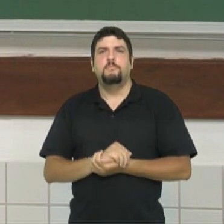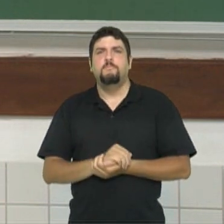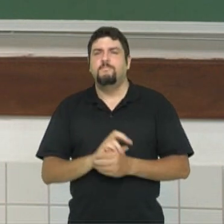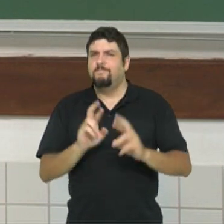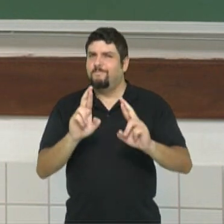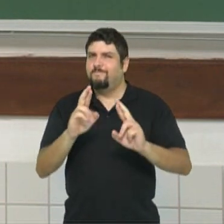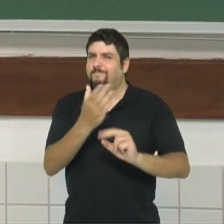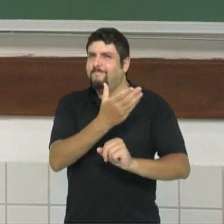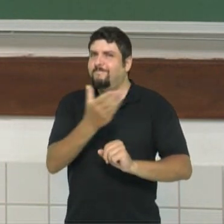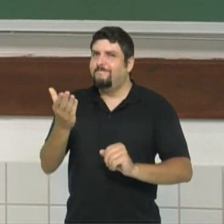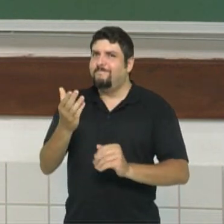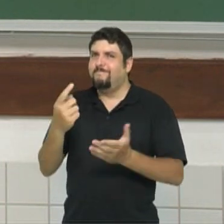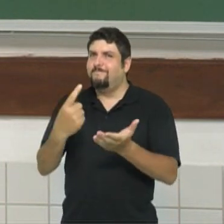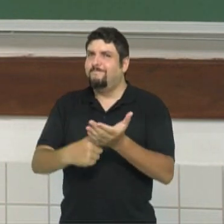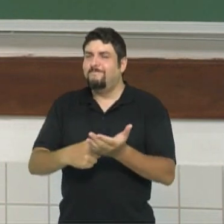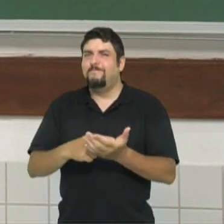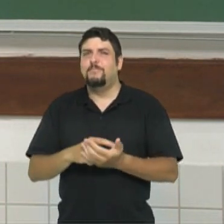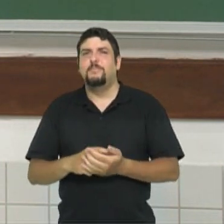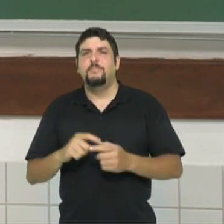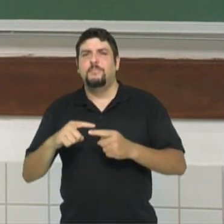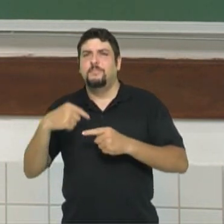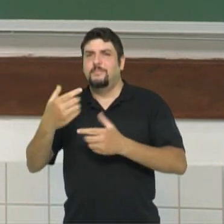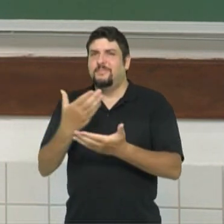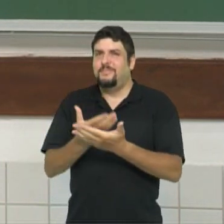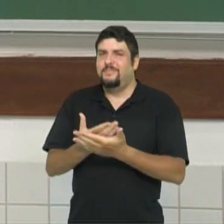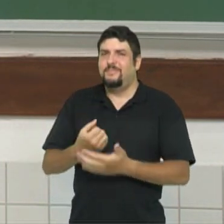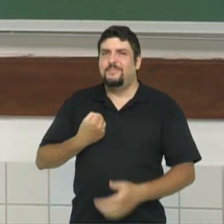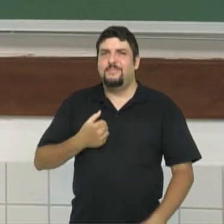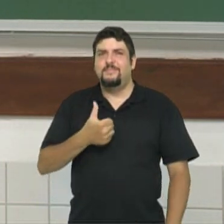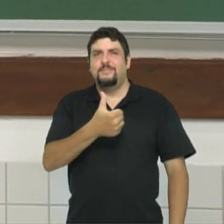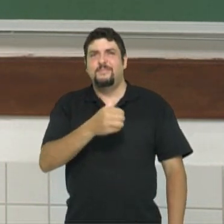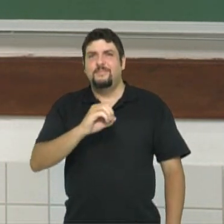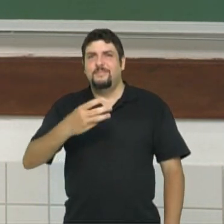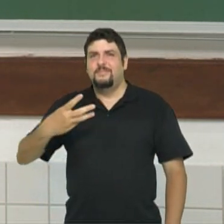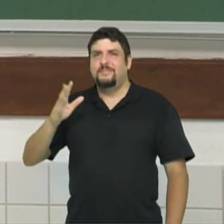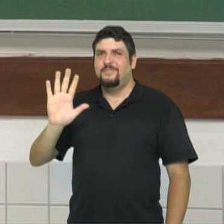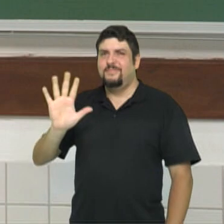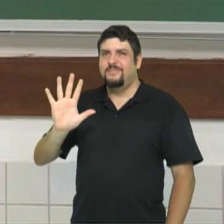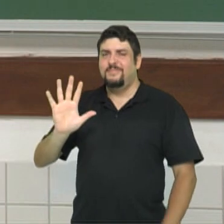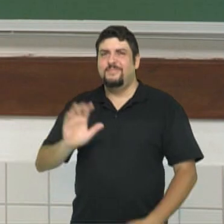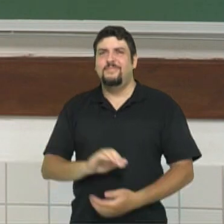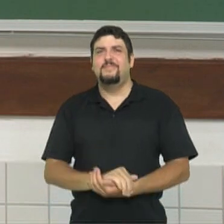bem? Posso contar com vocês? Logo, logo nos vemos na nossa aula de número 103. Tchau, tchau!